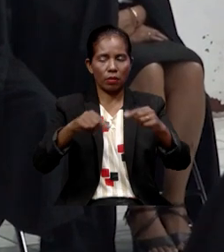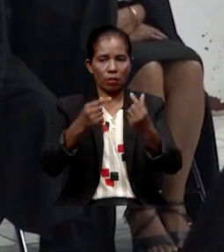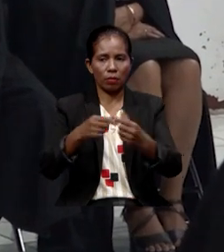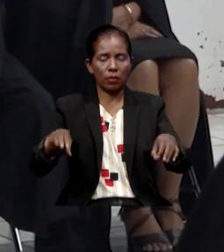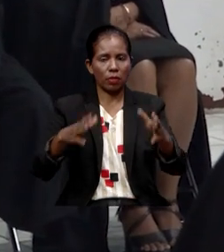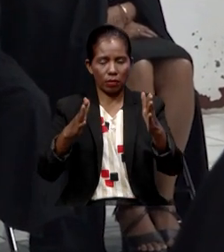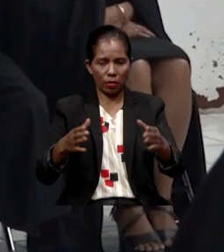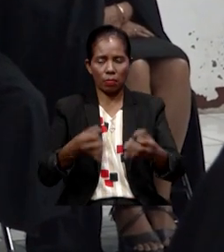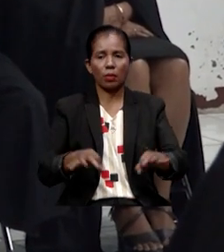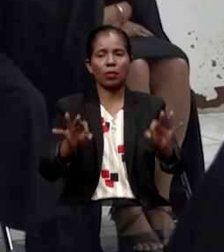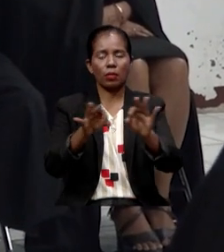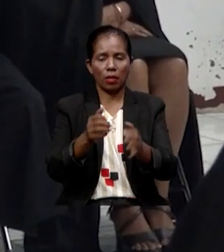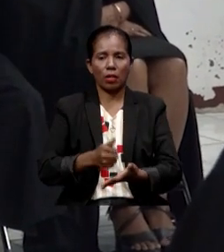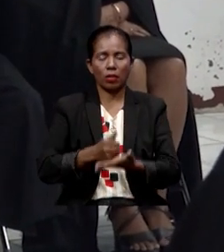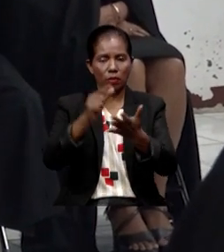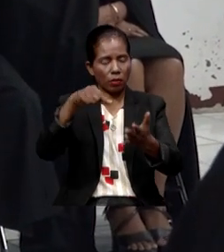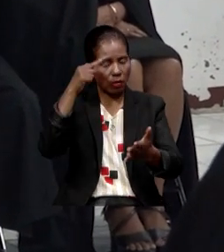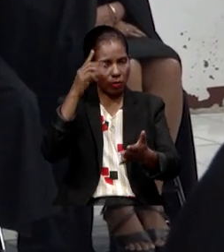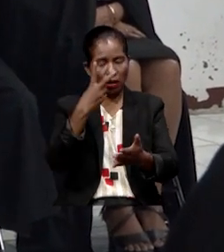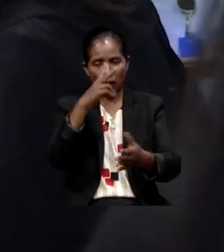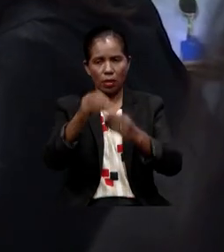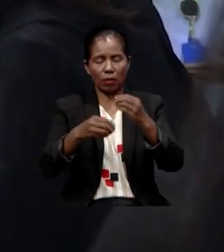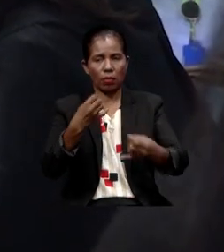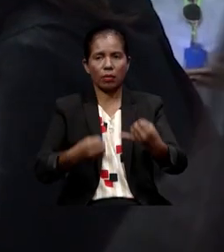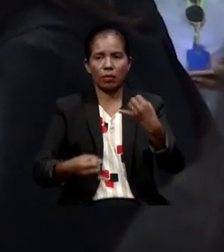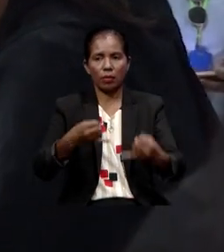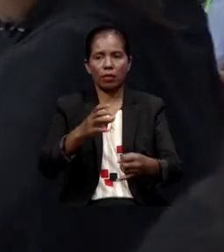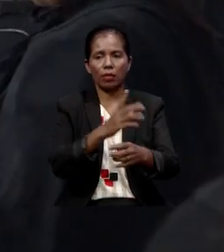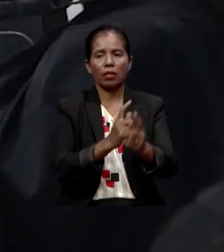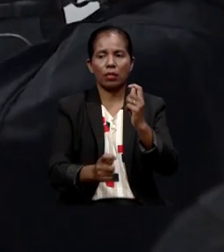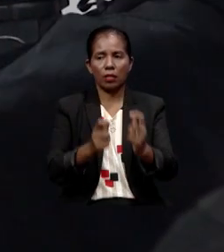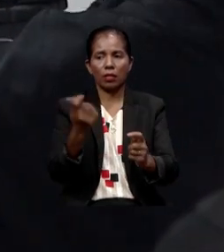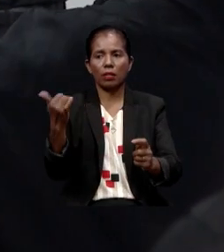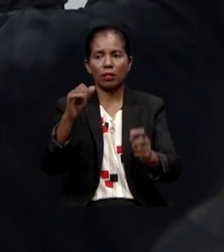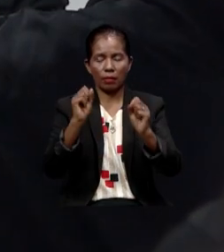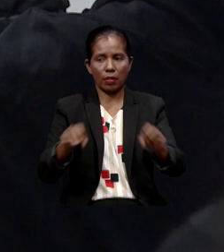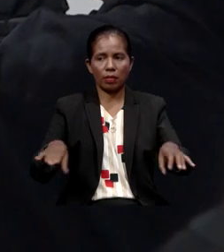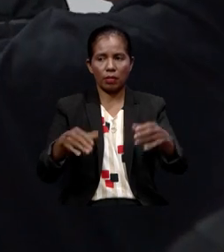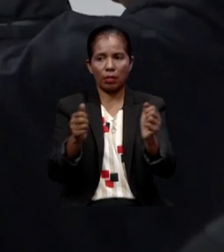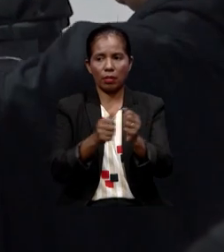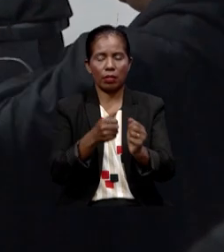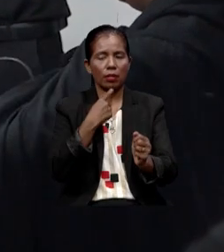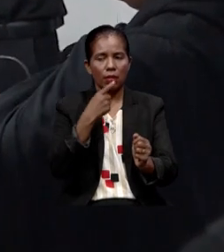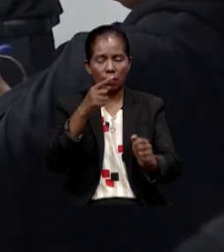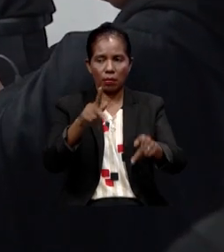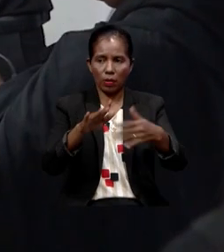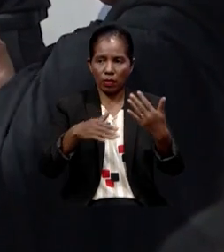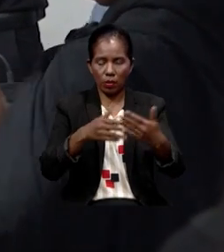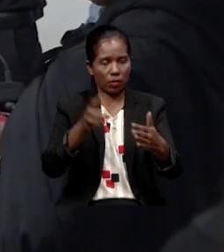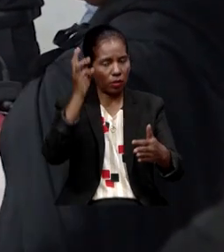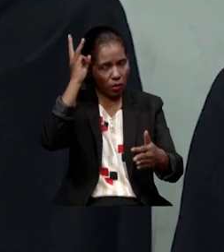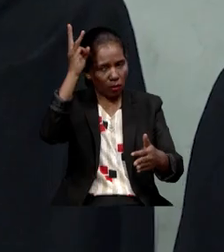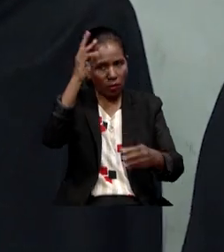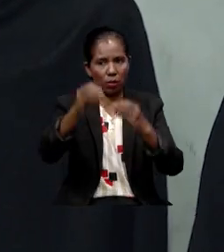importante teves, a tu ajuda o governo, reforma setor justiça, no tribunal Sira Bele Serviço, no Ratamba Povo, toma que minha